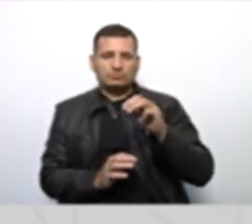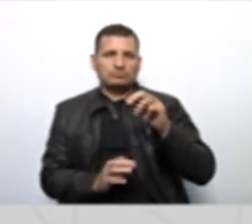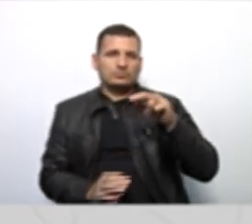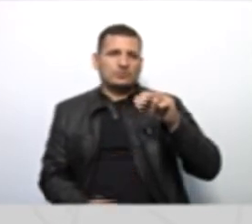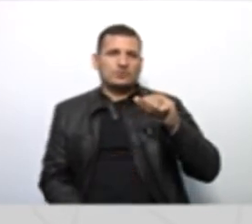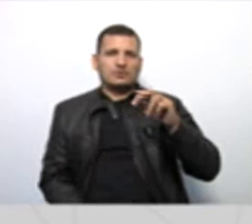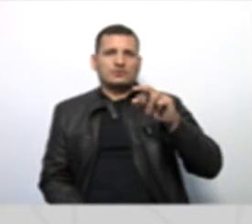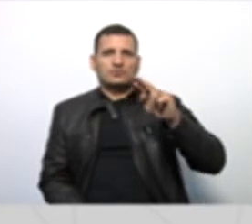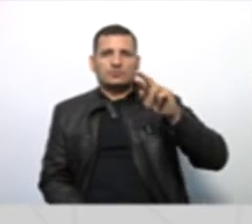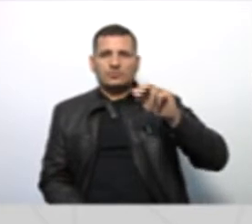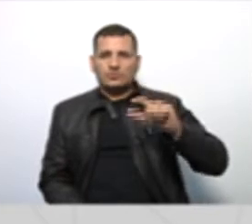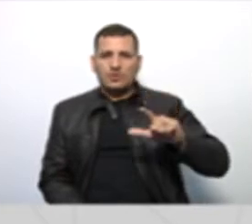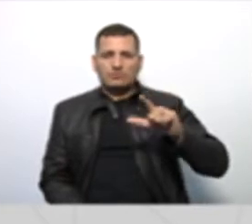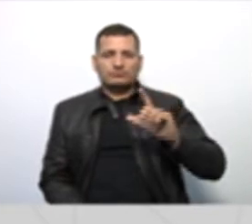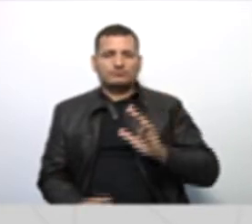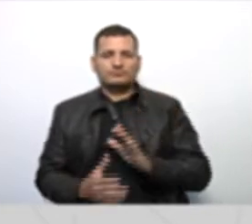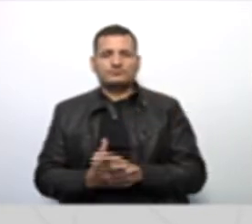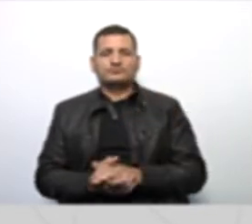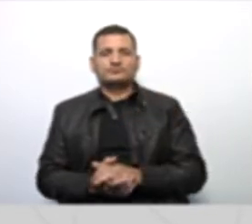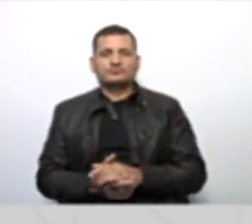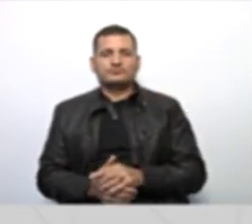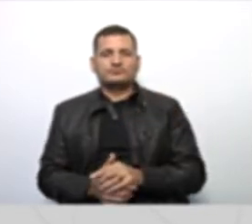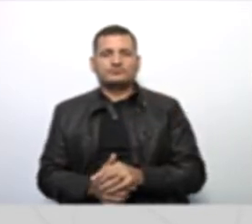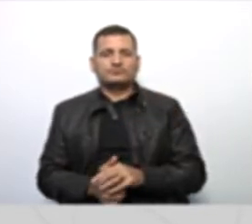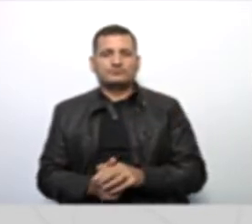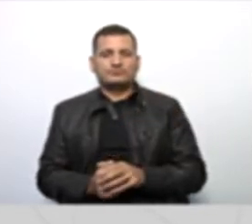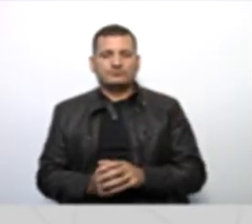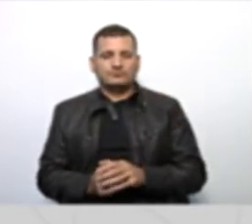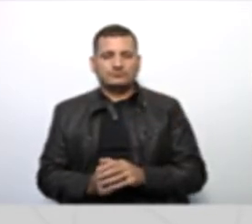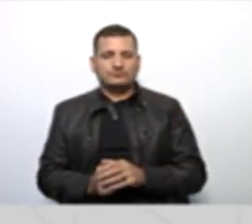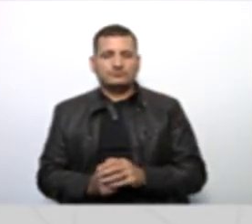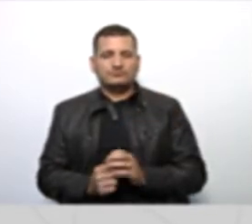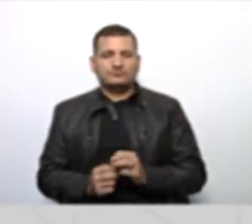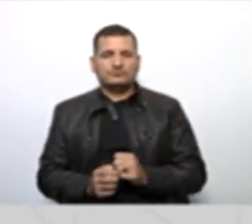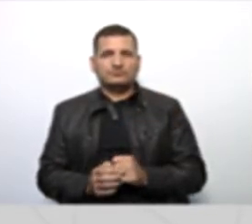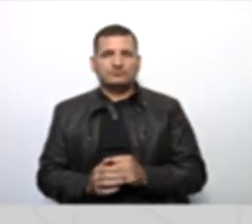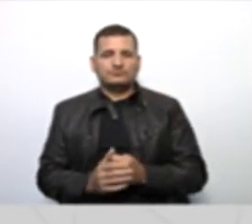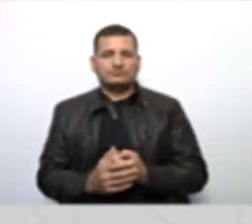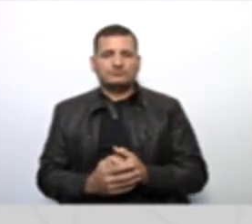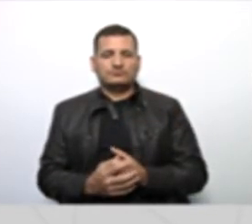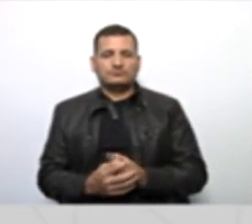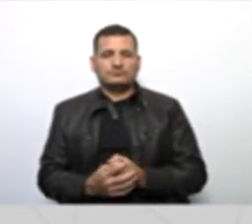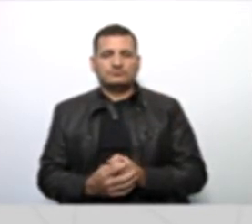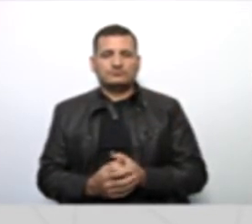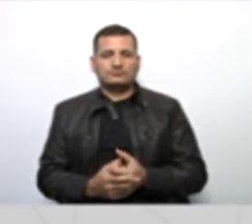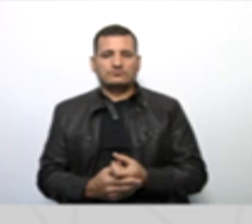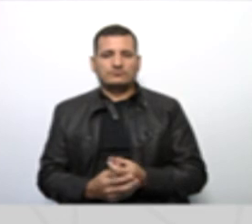sequências, ele se refere a uma maneira natural. Que todos os programadores fazem, né? Um debaixo do outro.